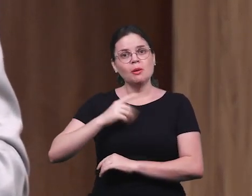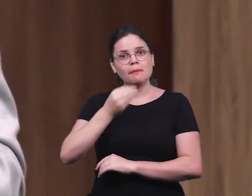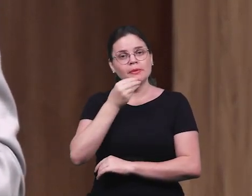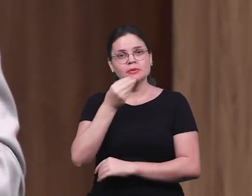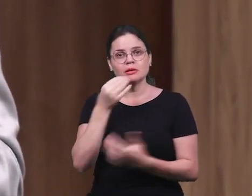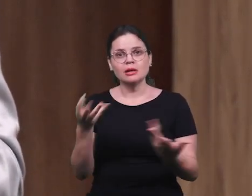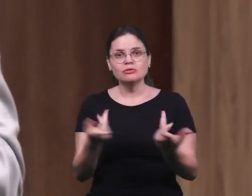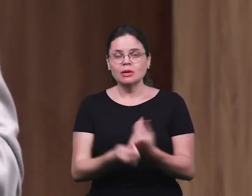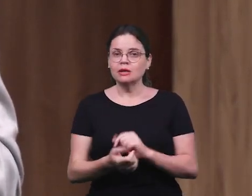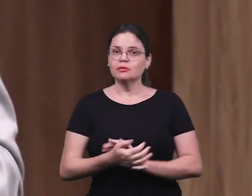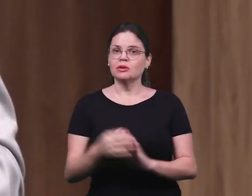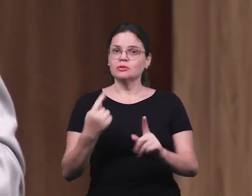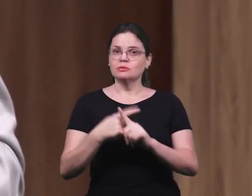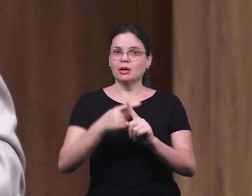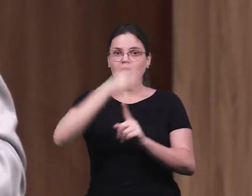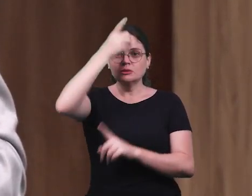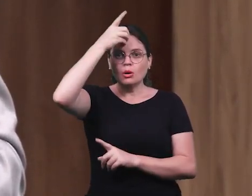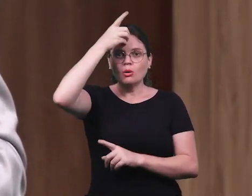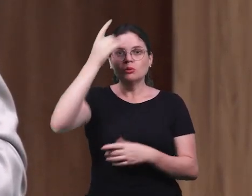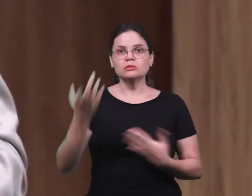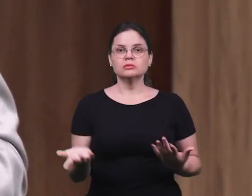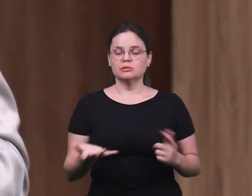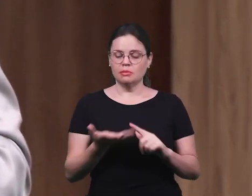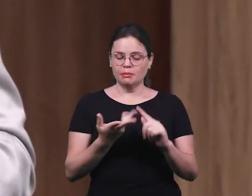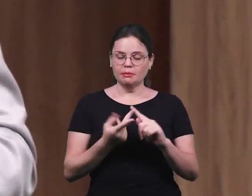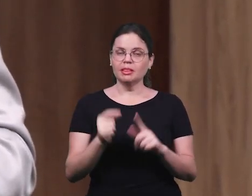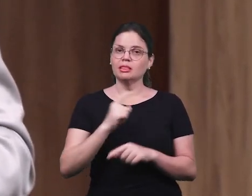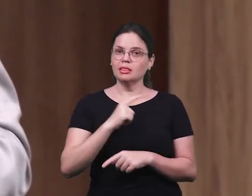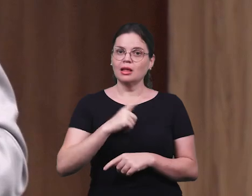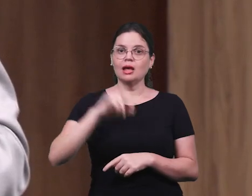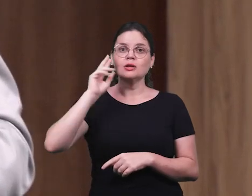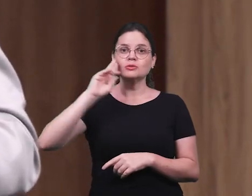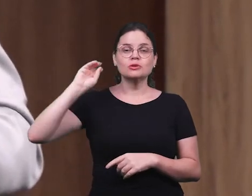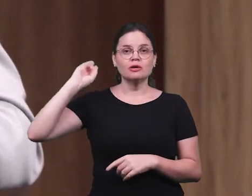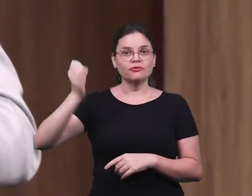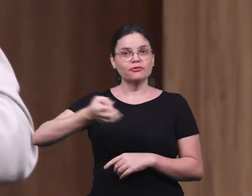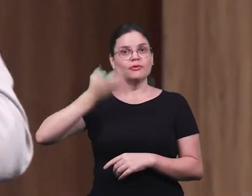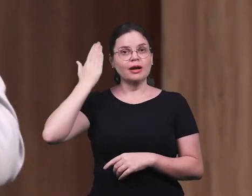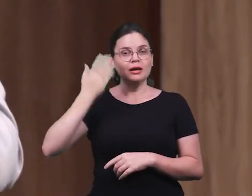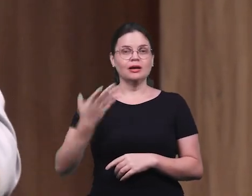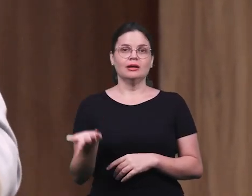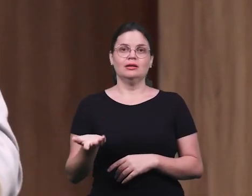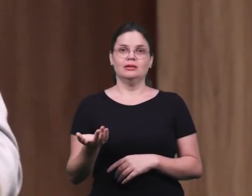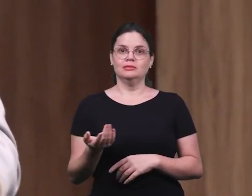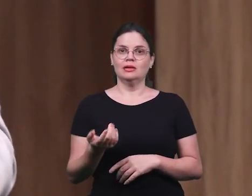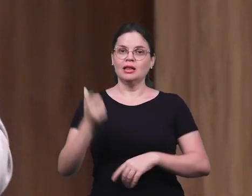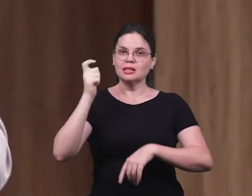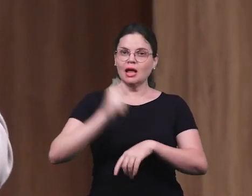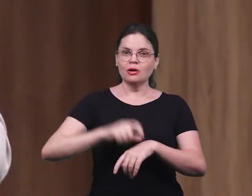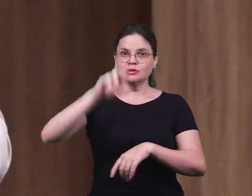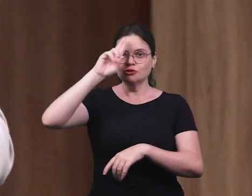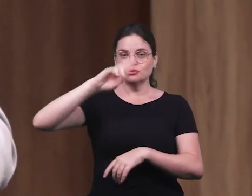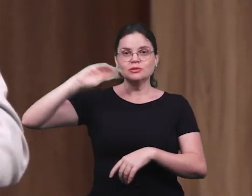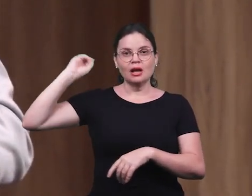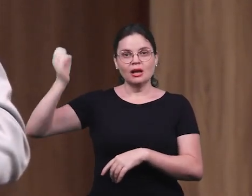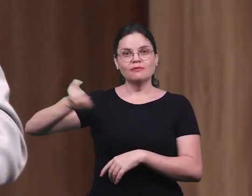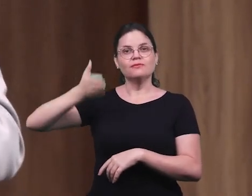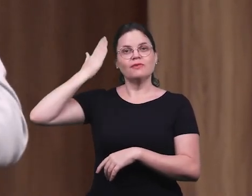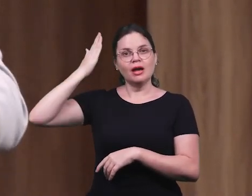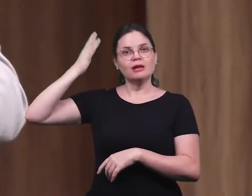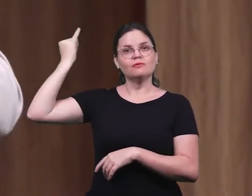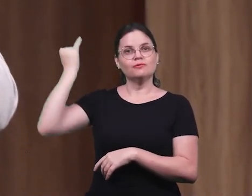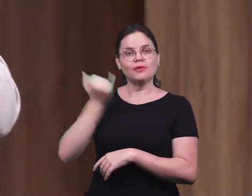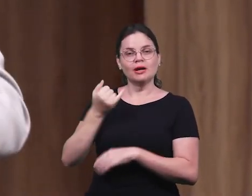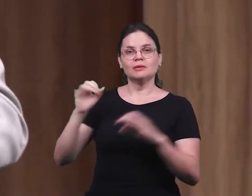uma obra onde Deus deu dons espirituais, Verdade. glória a Deus. onde o Senhor fala. Riqueza. Aí, quando ele fala, quando ele acabou de falar, assim, aí